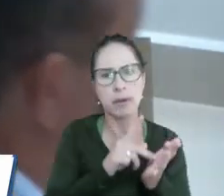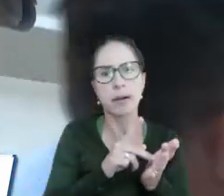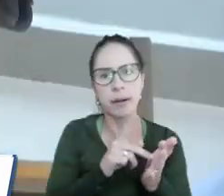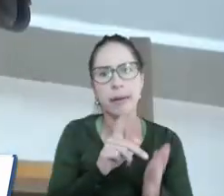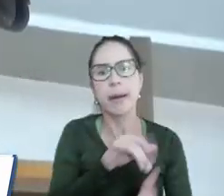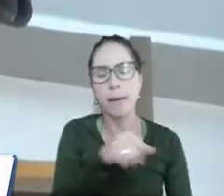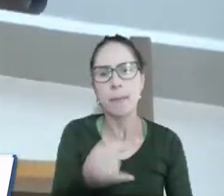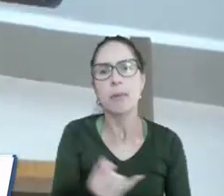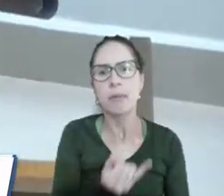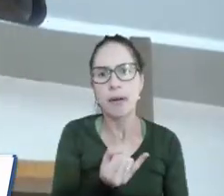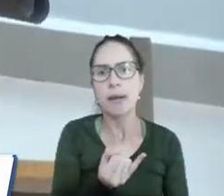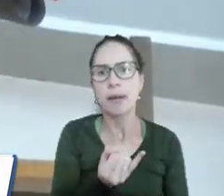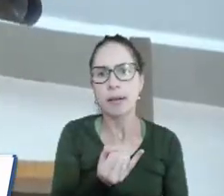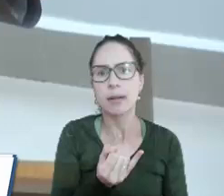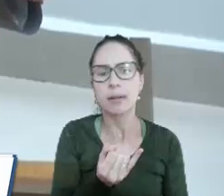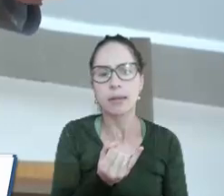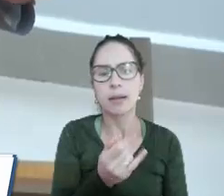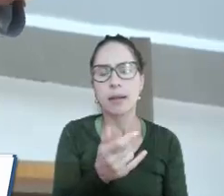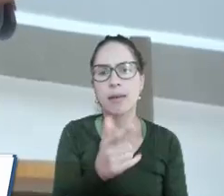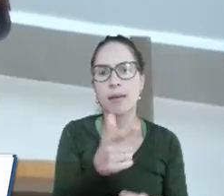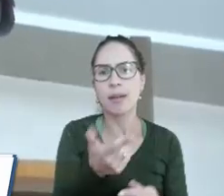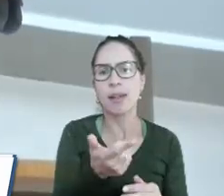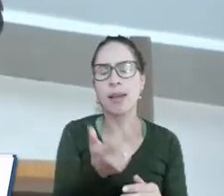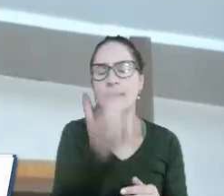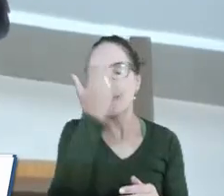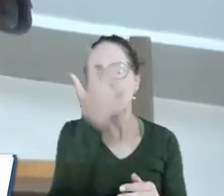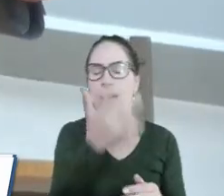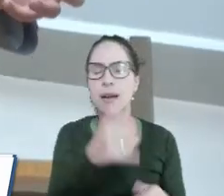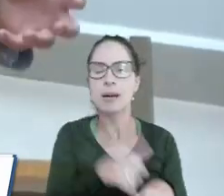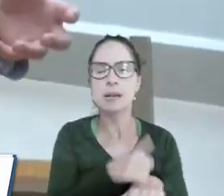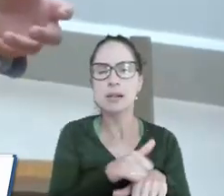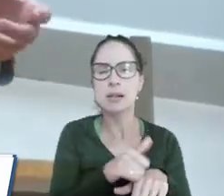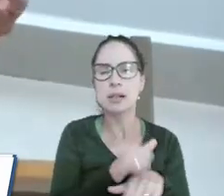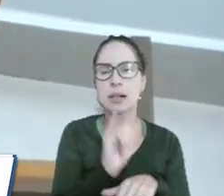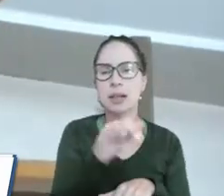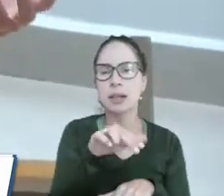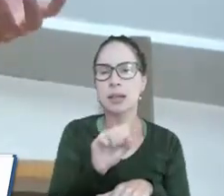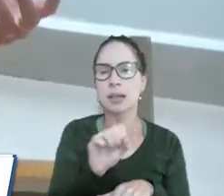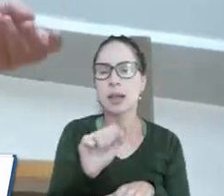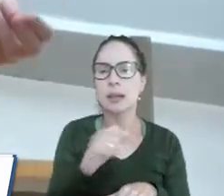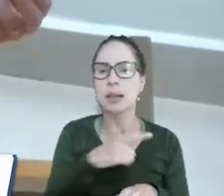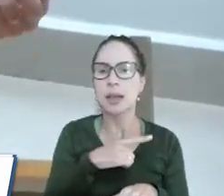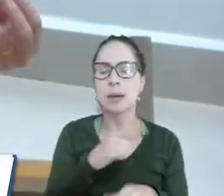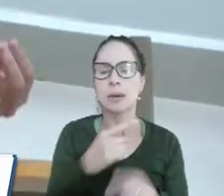usufrui dessas facilidades que às vezes o INSS tem, porque o